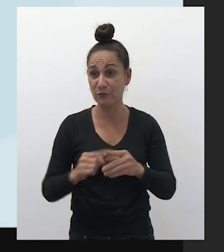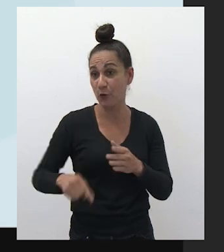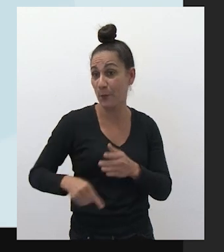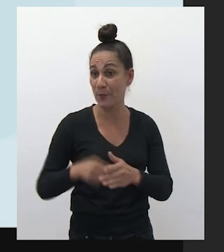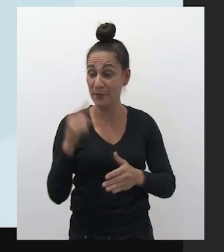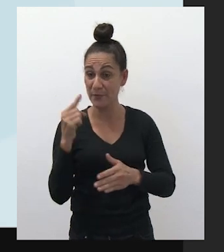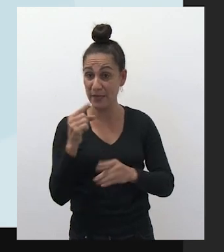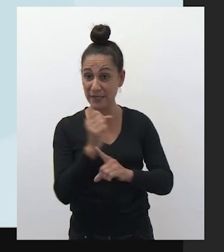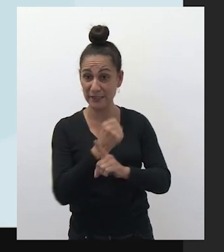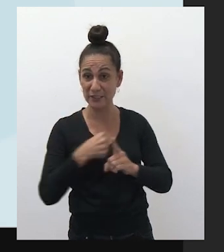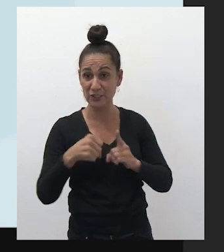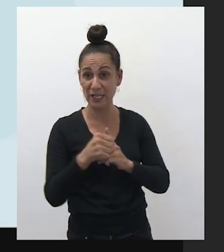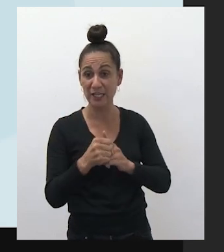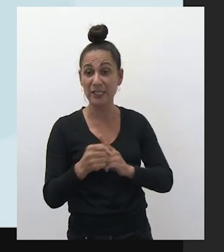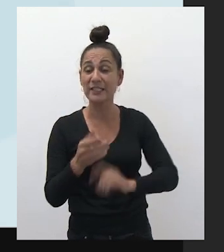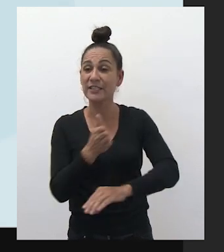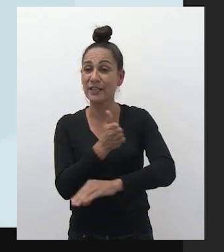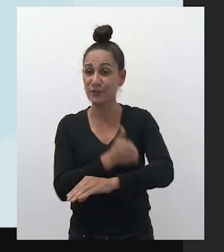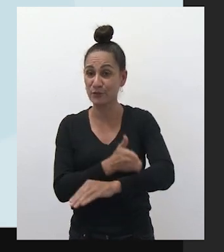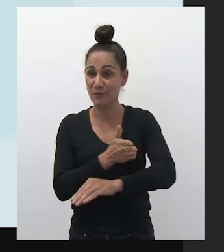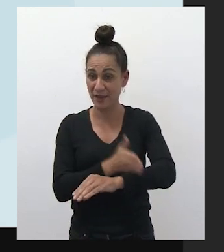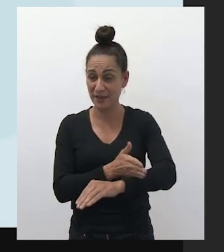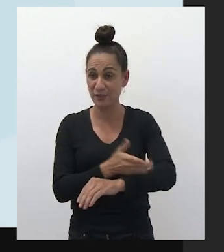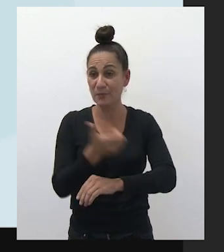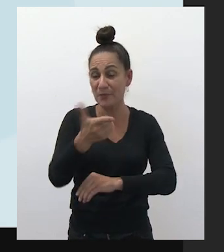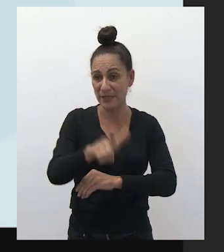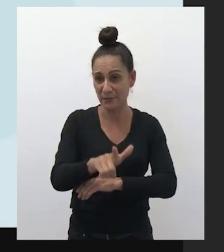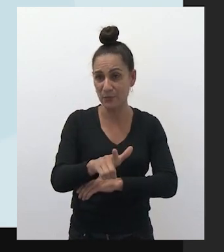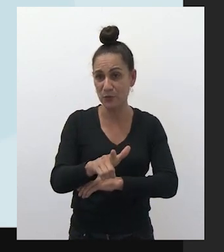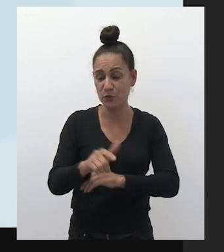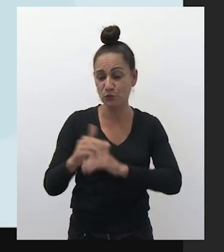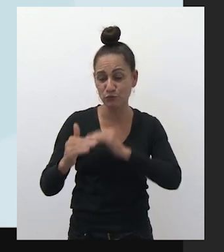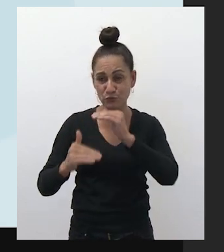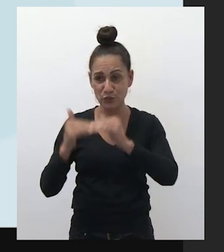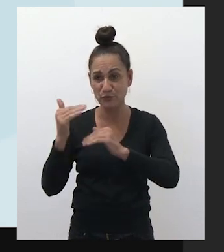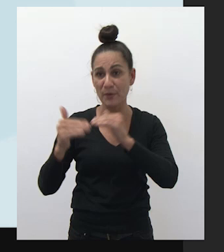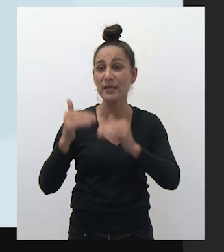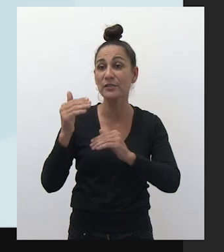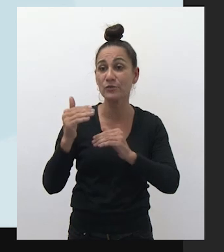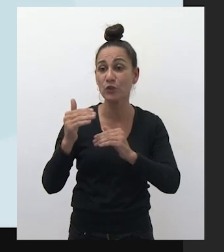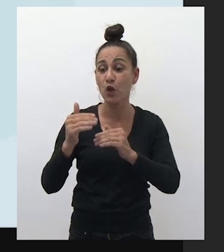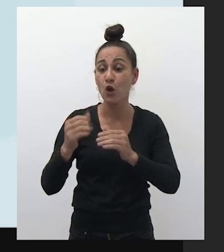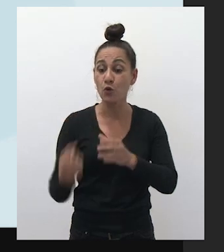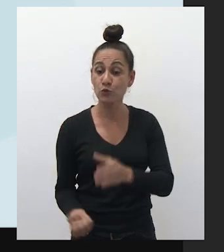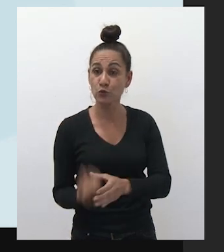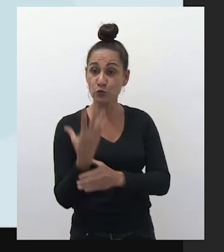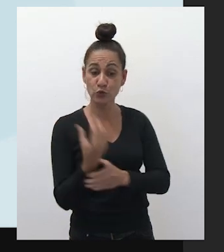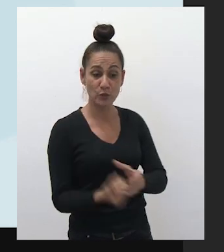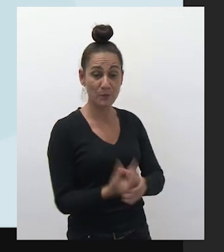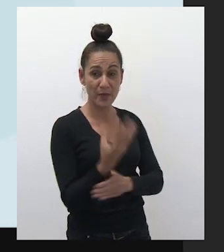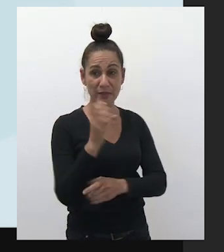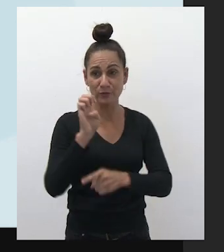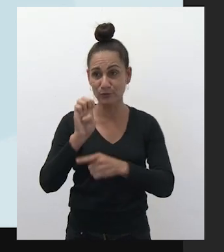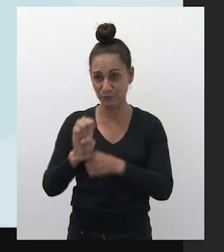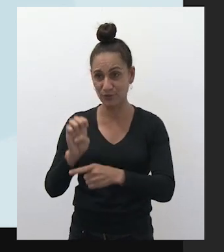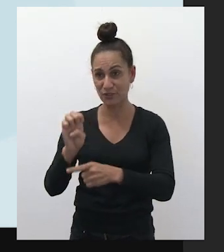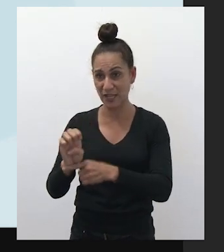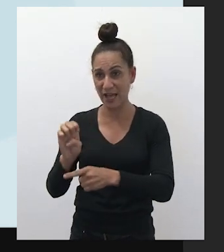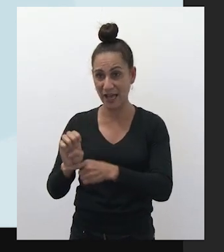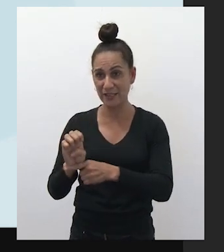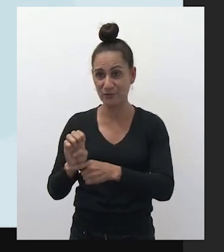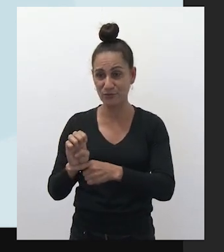estamento social na Idade Média, mas depois, com o crescimento, o surgimento dos estados, né,